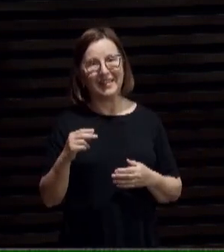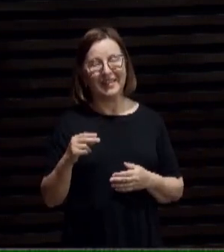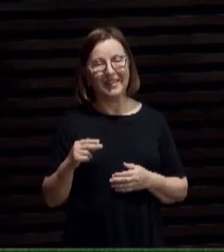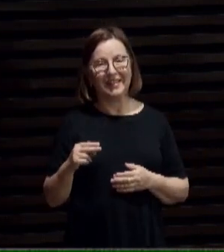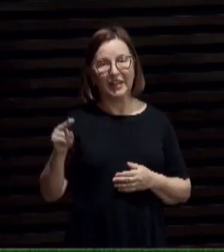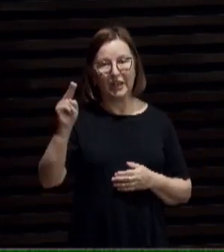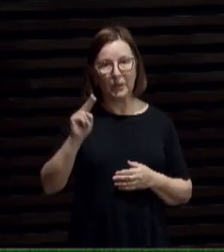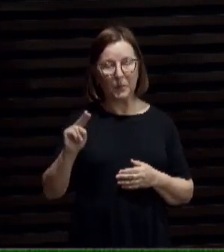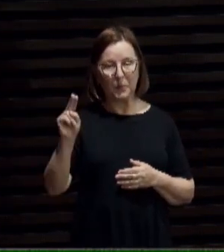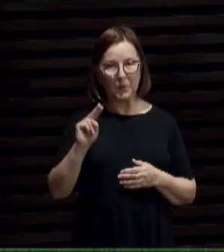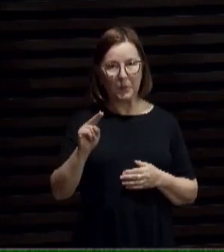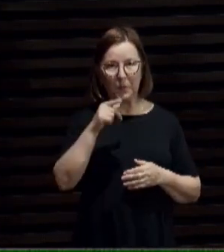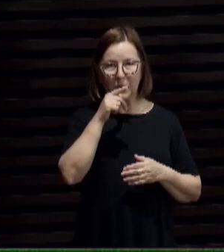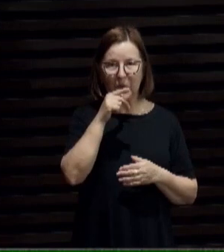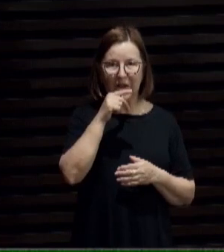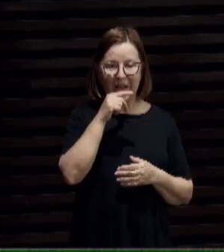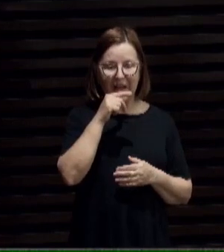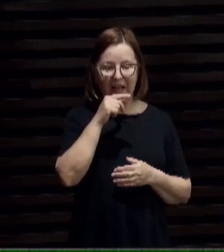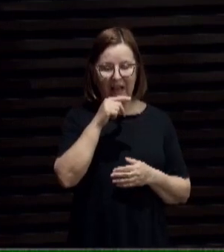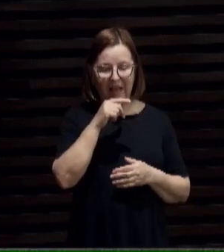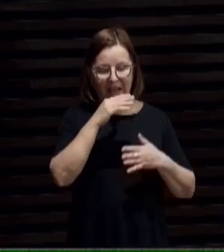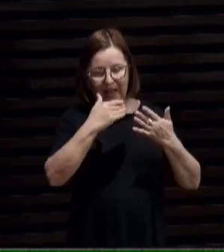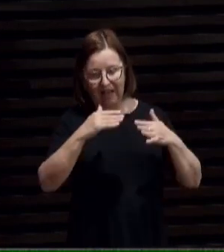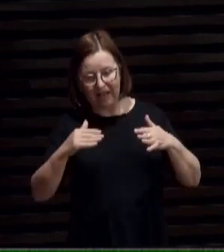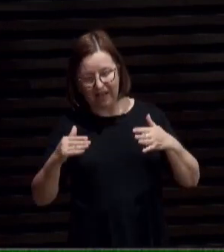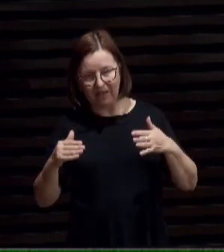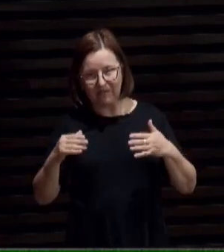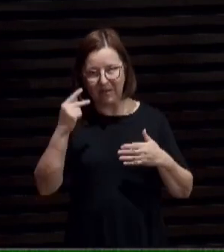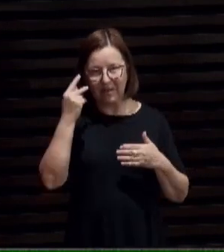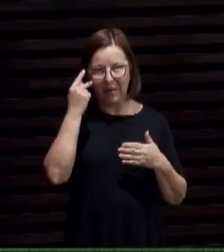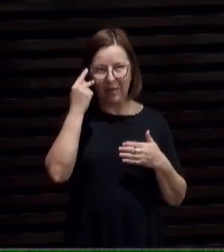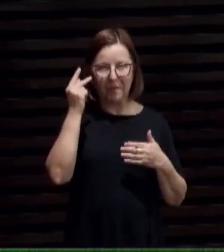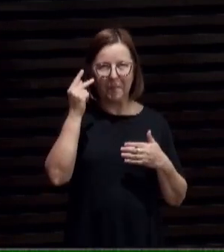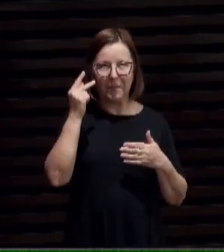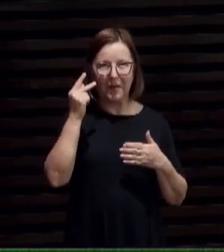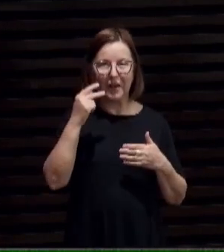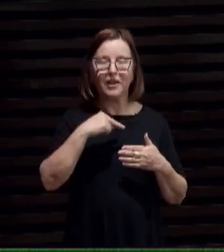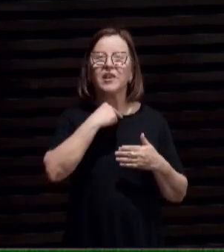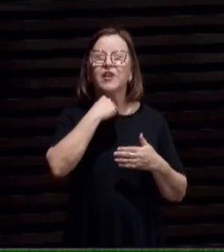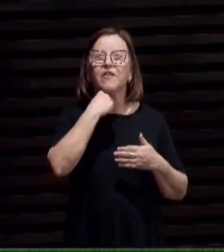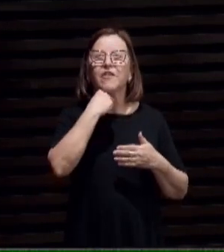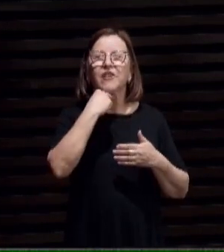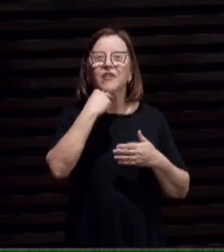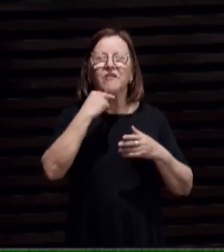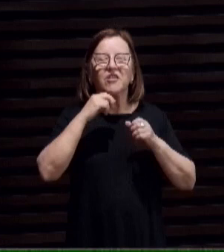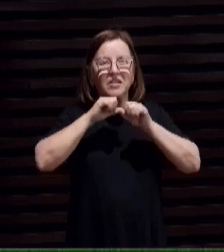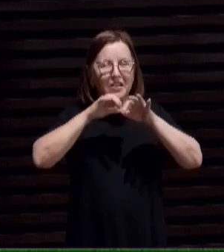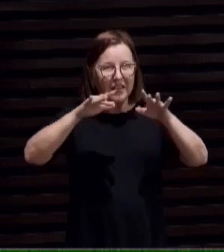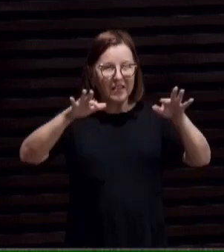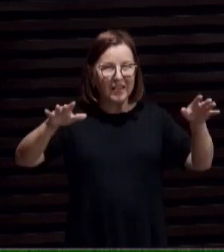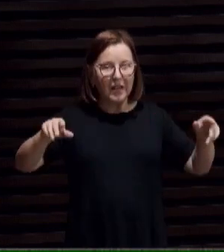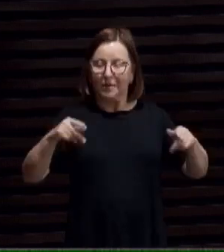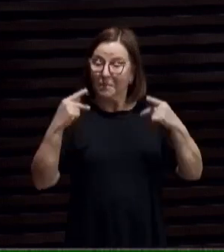d'água como um lugar para expandir a sua voz, e ali ele pregou,